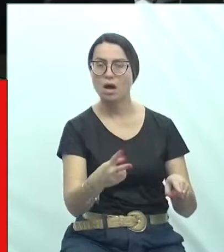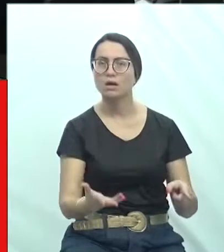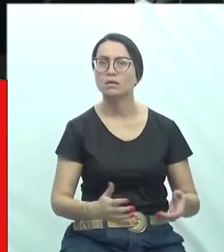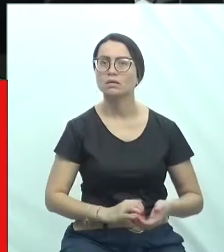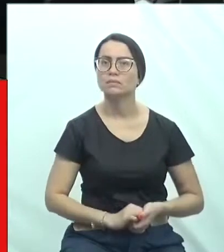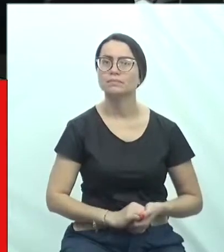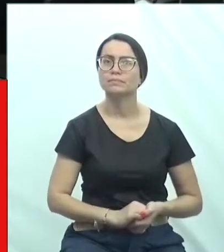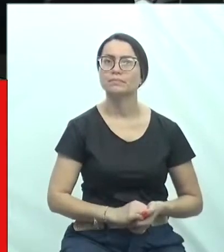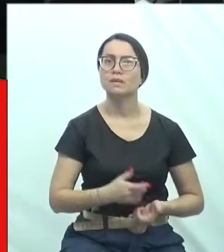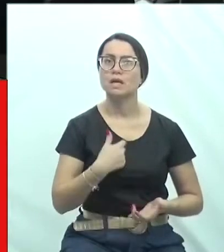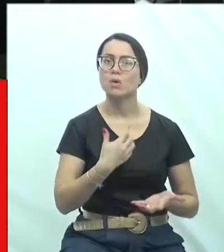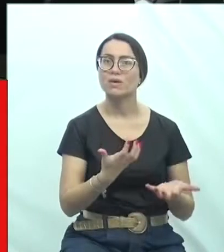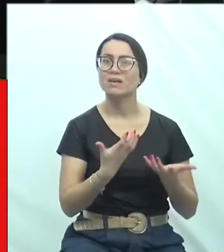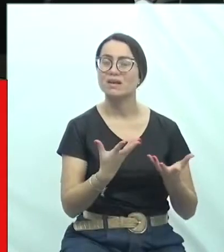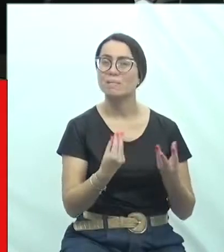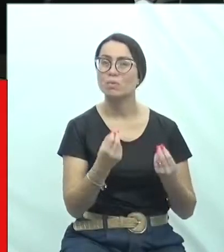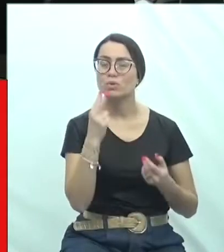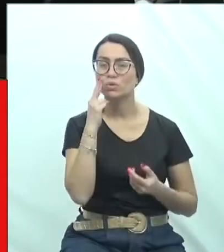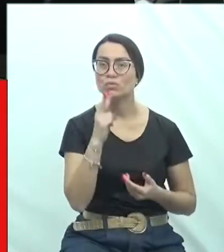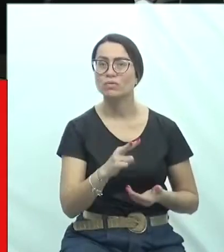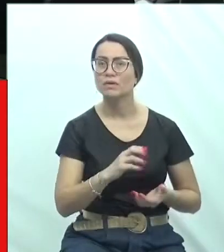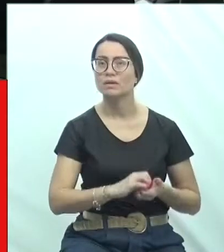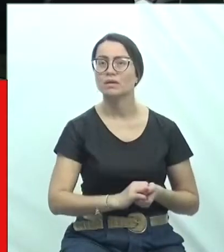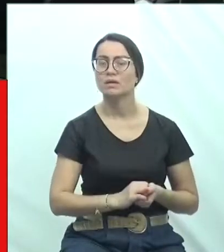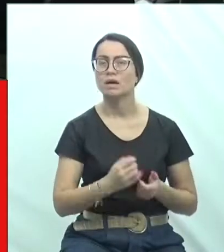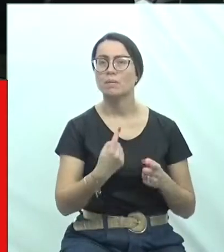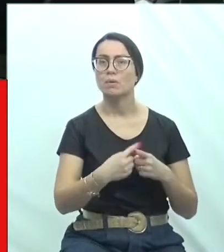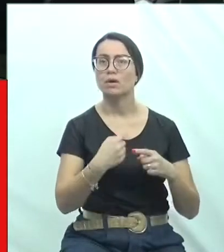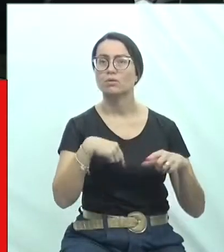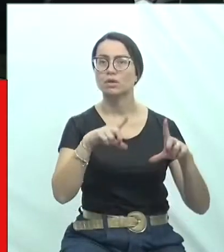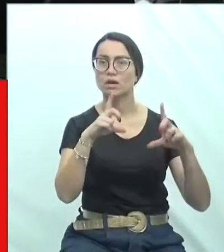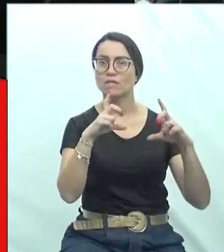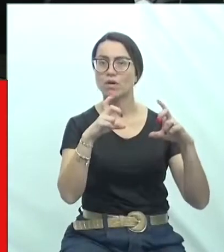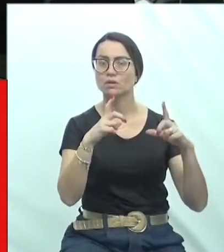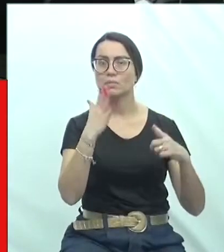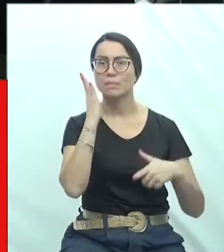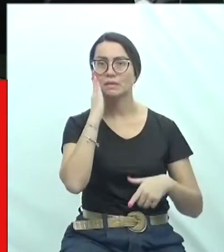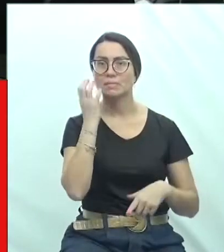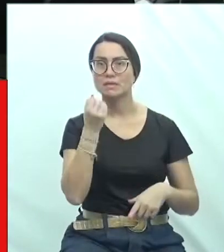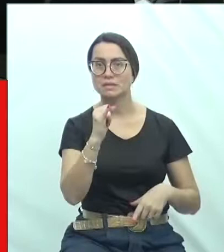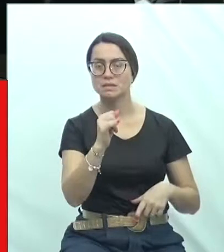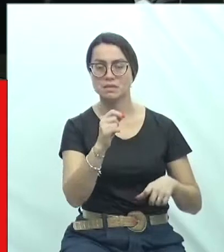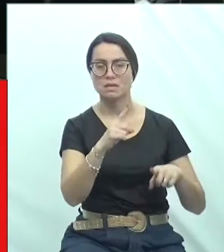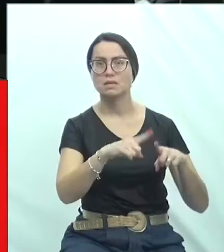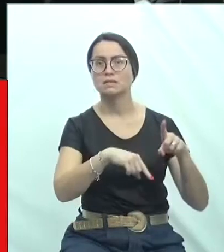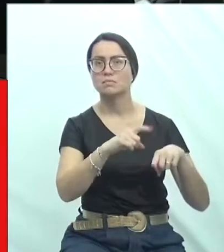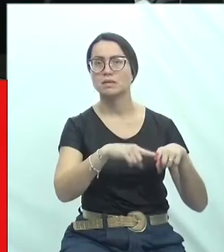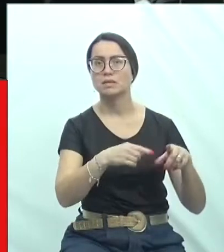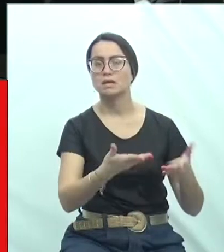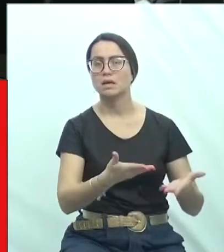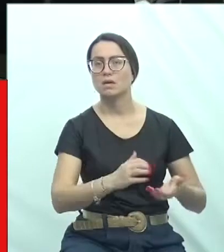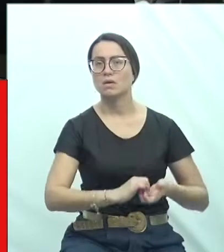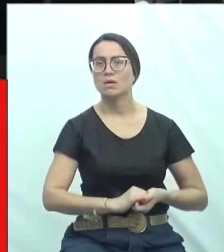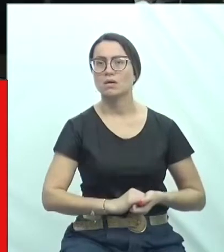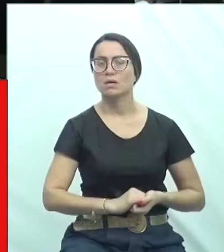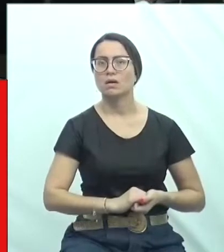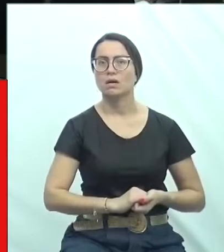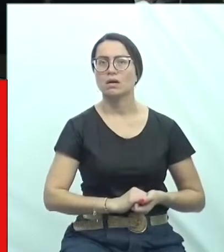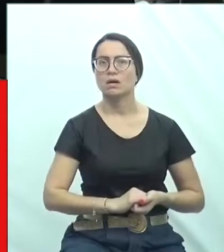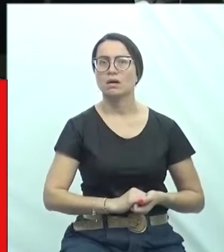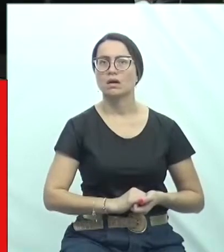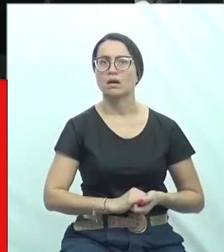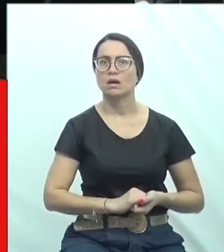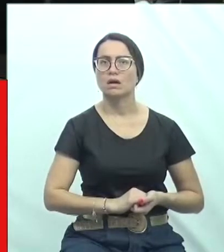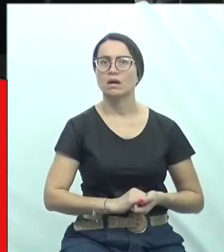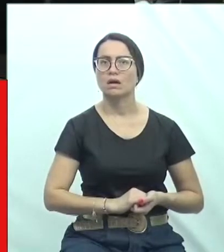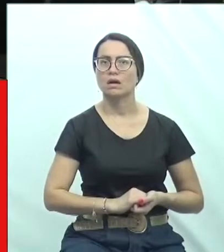eu gostaria muito de ver, até porque eu tenho essas fotos, eu queria ver se realmente é essa peça. Ô, vereador, só pela ordem, desculpa,